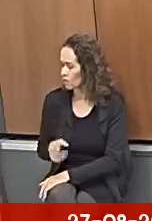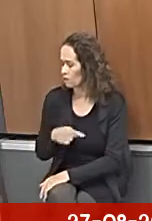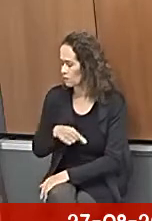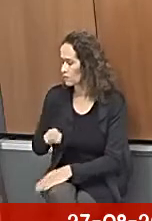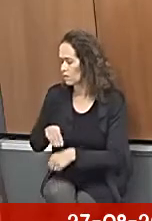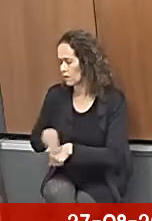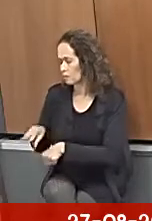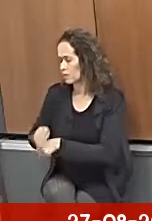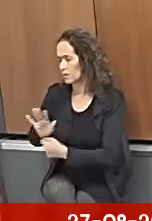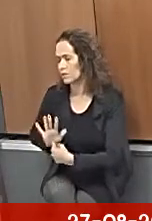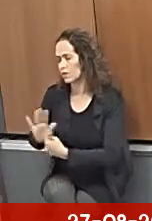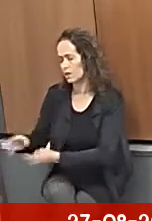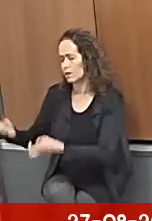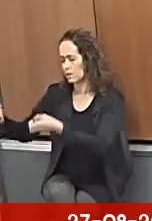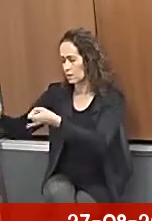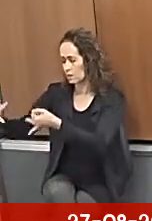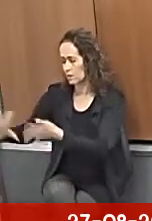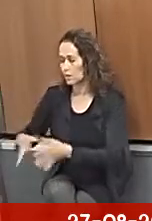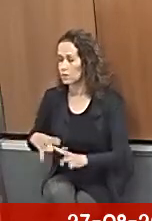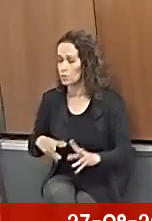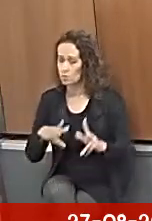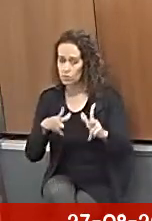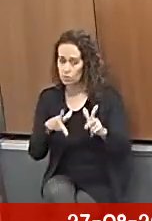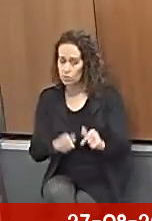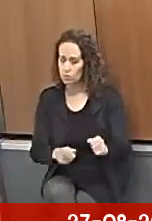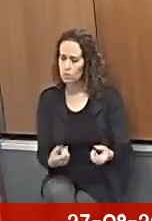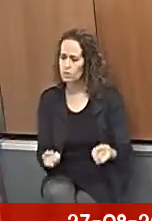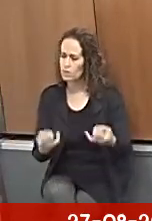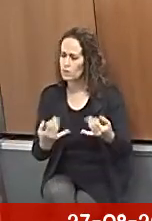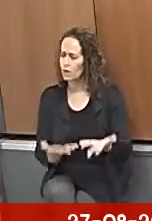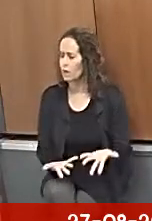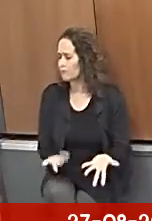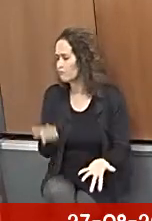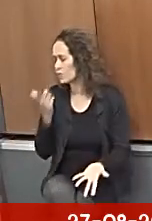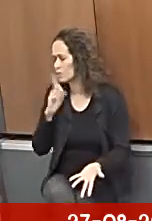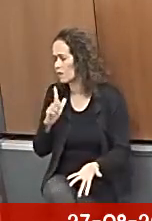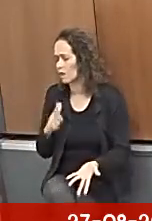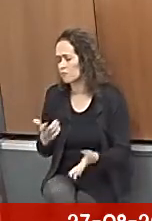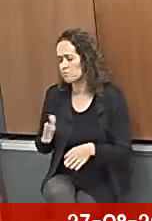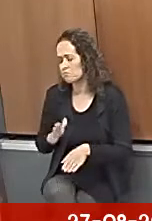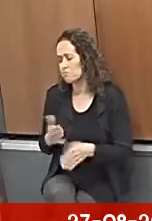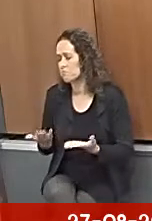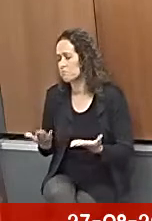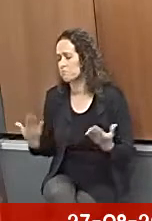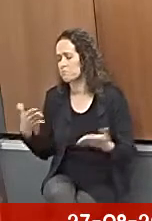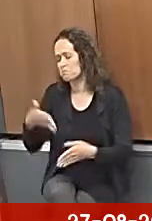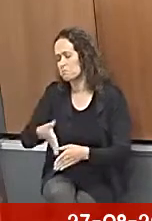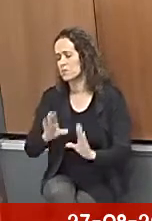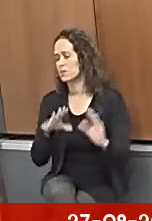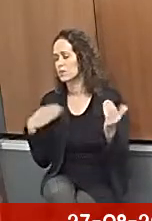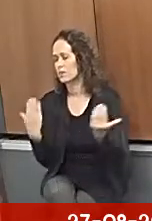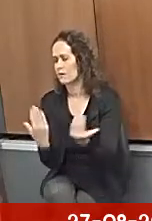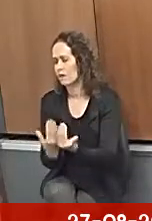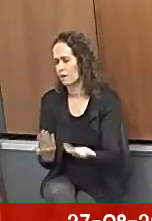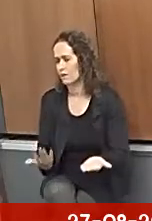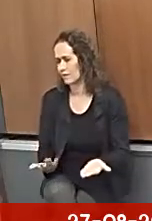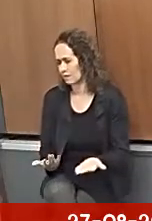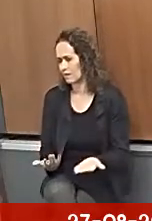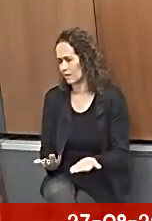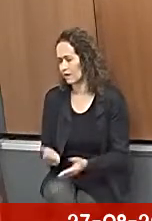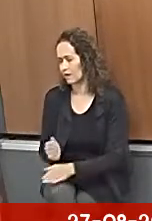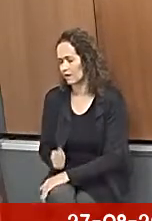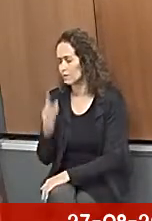diretoria estão todos aqui relatar uma coisa só não consegue mais no estado e nós não queremos ver mais uma pessoa do